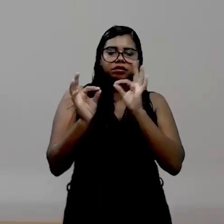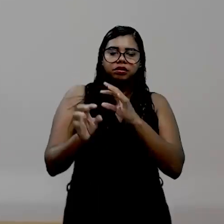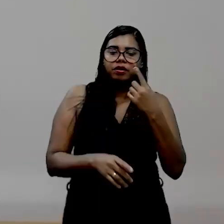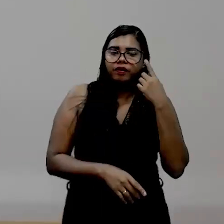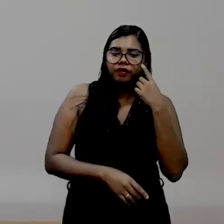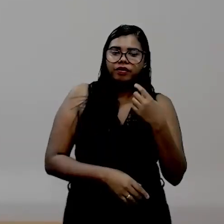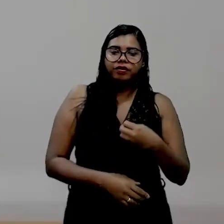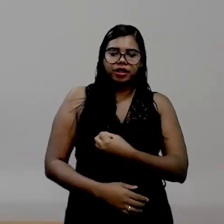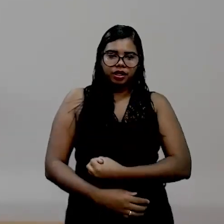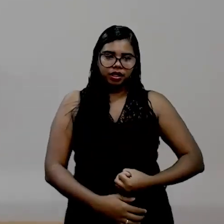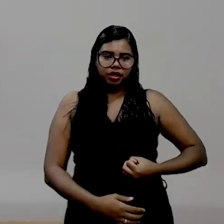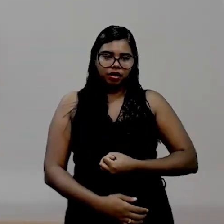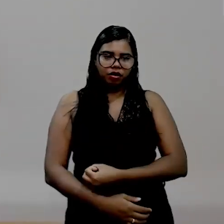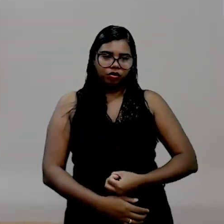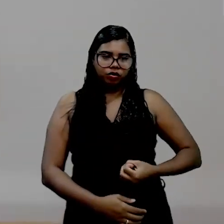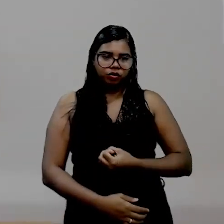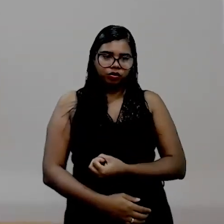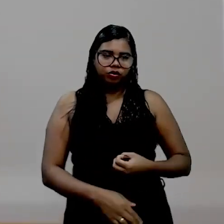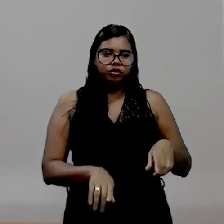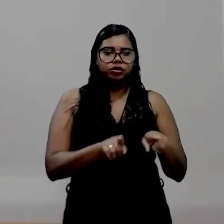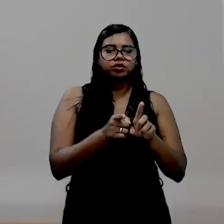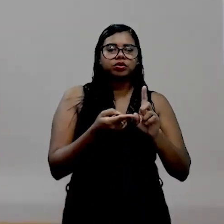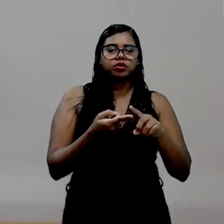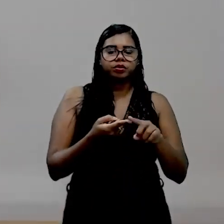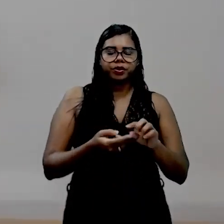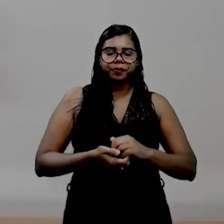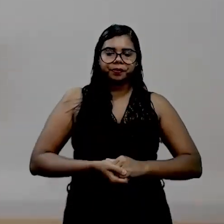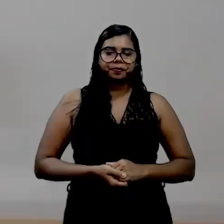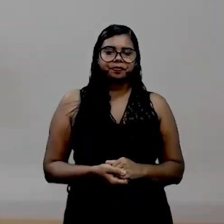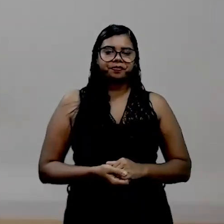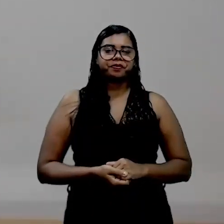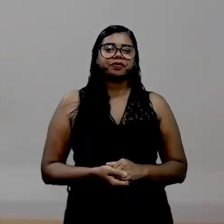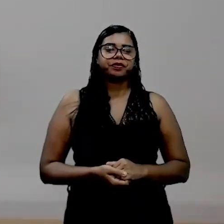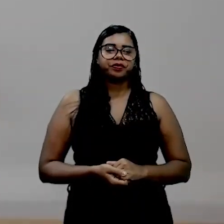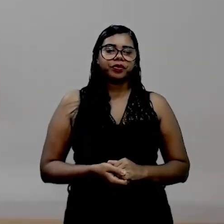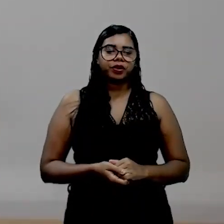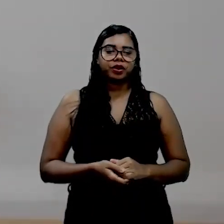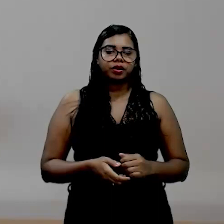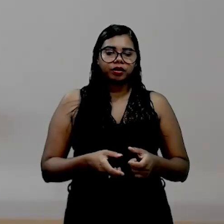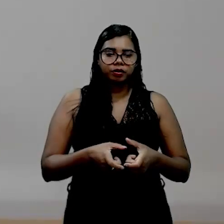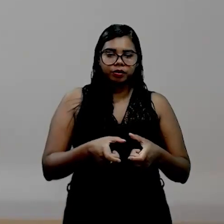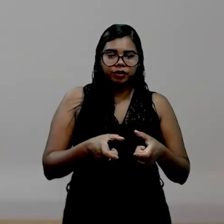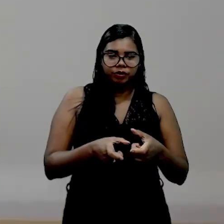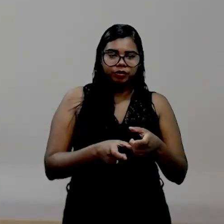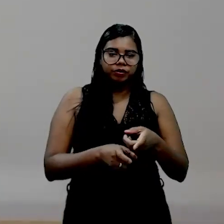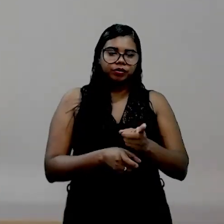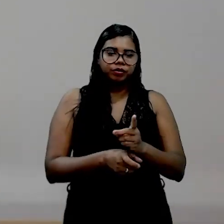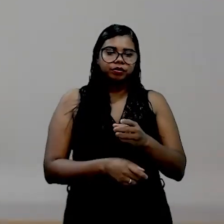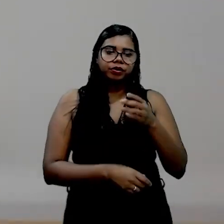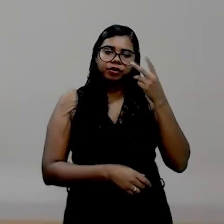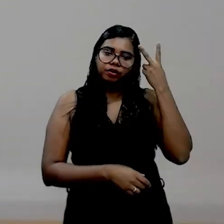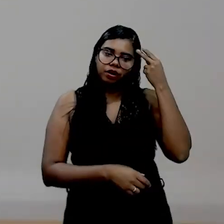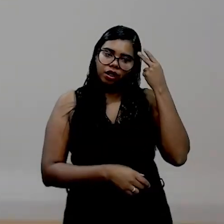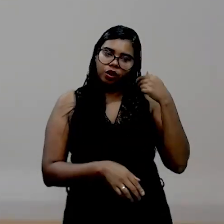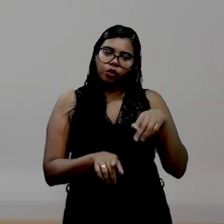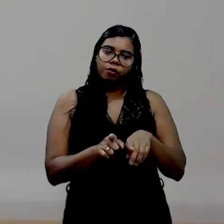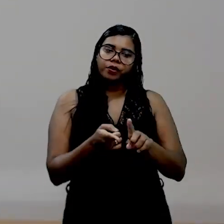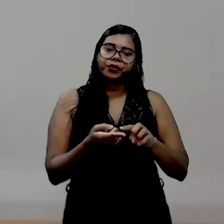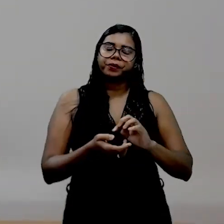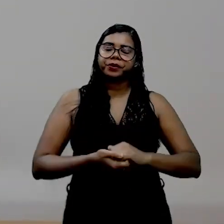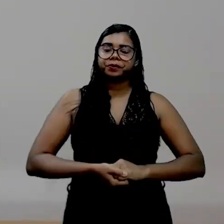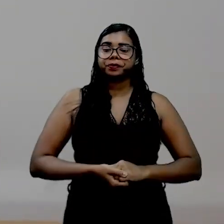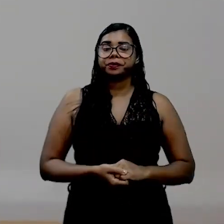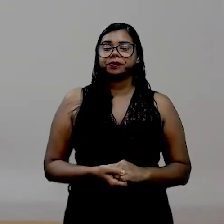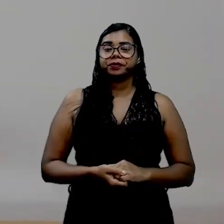isso. Não serviria para ver nesse órgão um tumor dentro, mas para ver o tamanho, espessura, dá normal. Não é? E a hiperplasia, ela começa